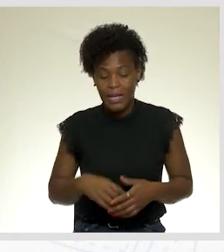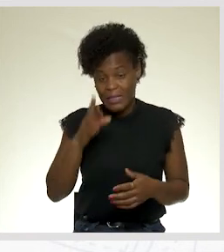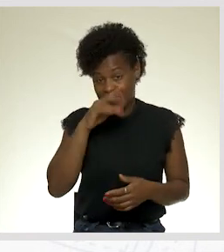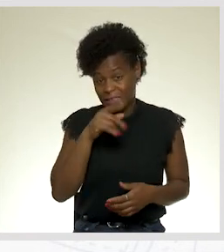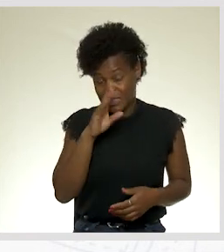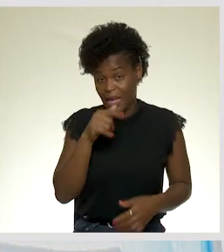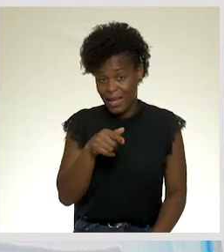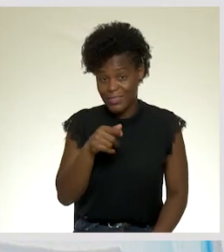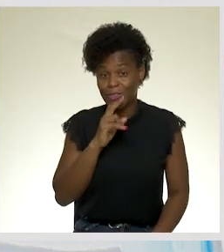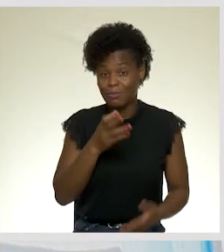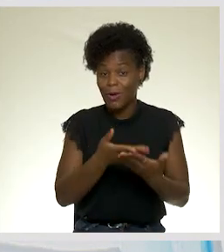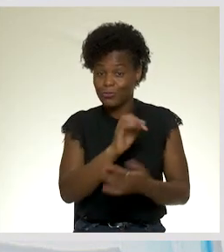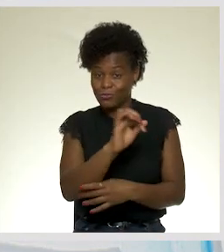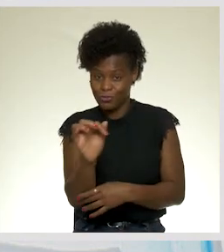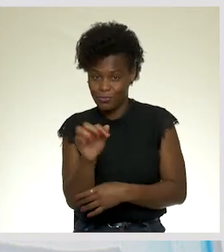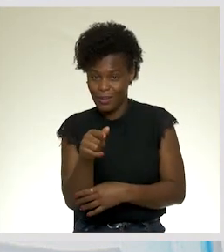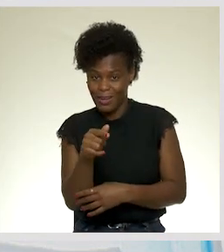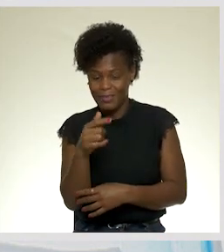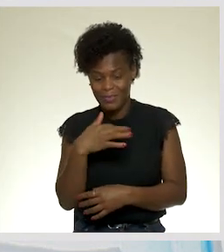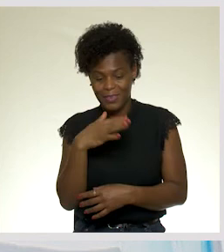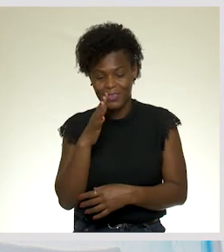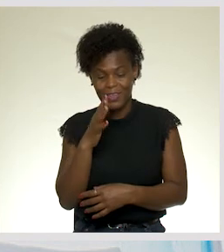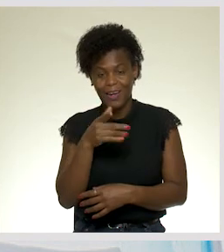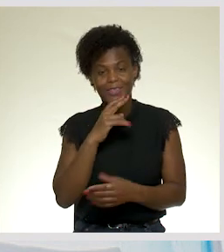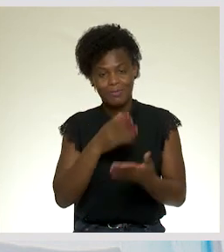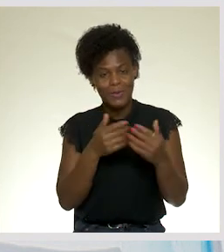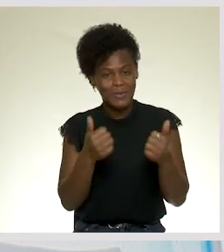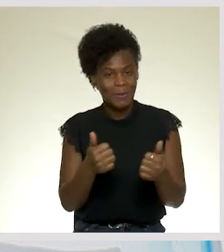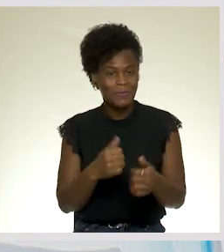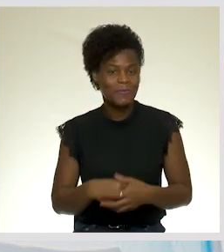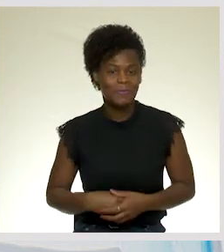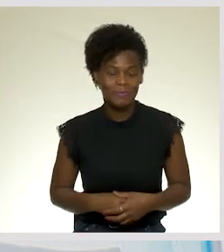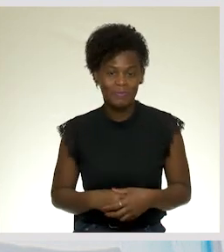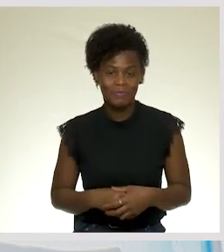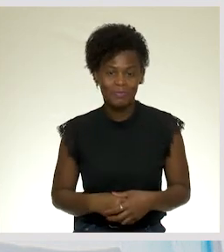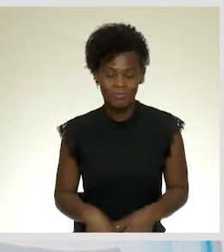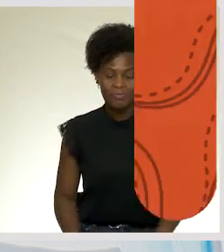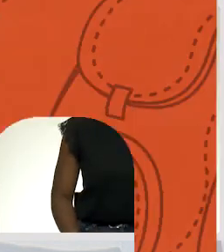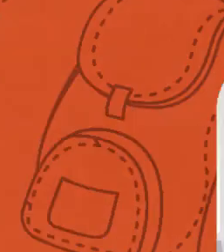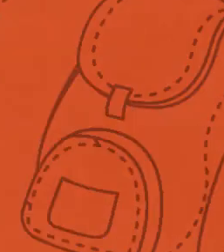Se estas foram as suas respostas, então a resposta está correta.